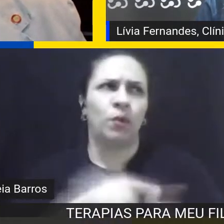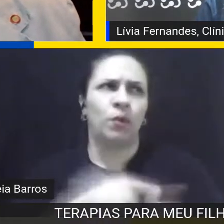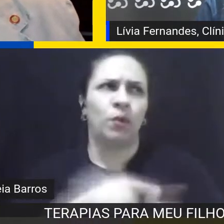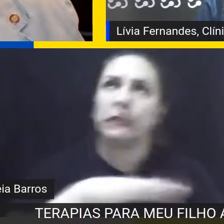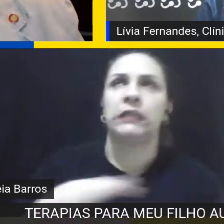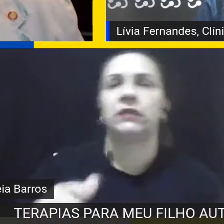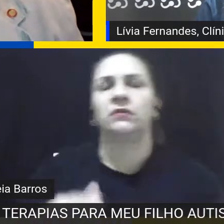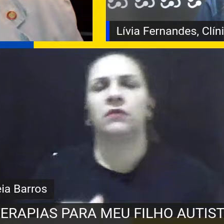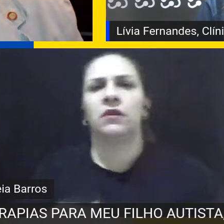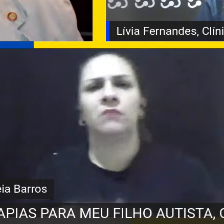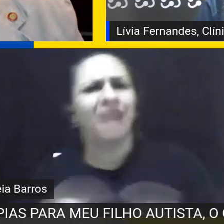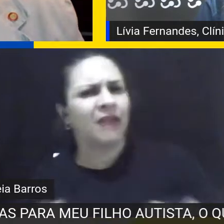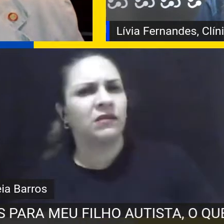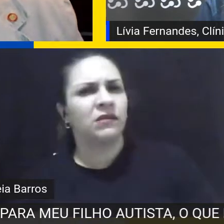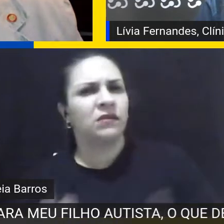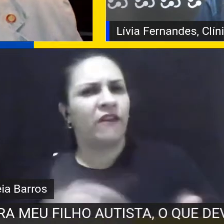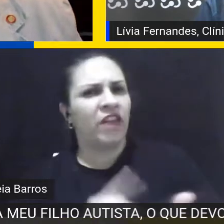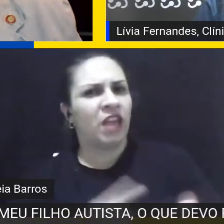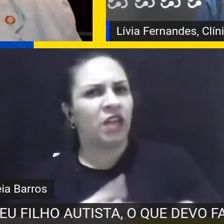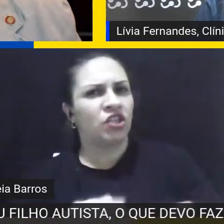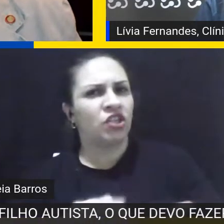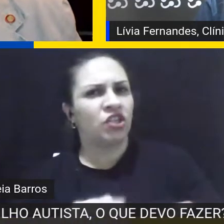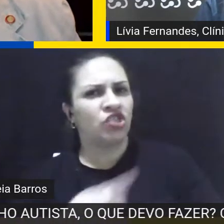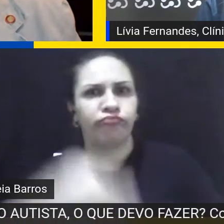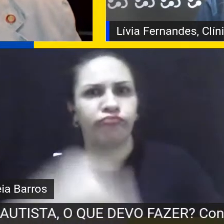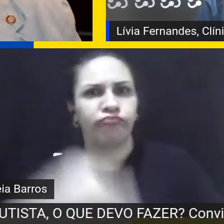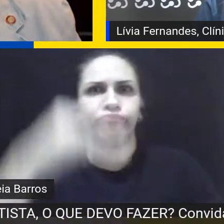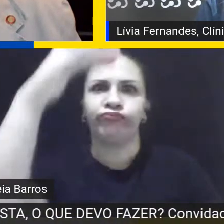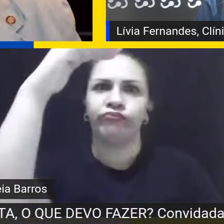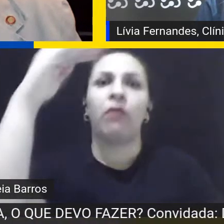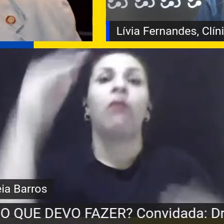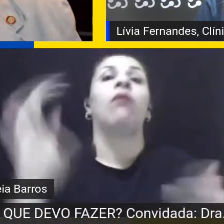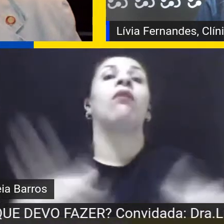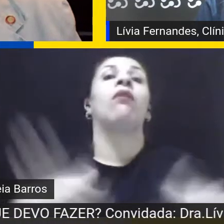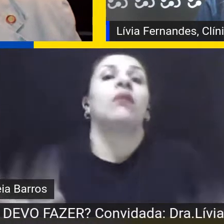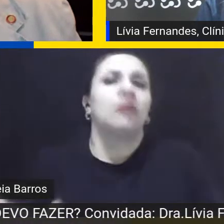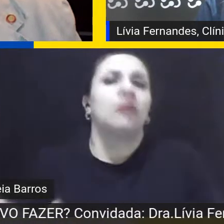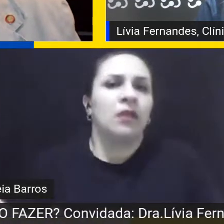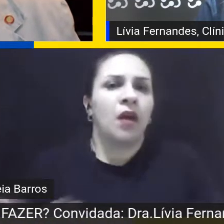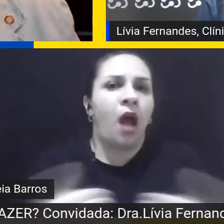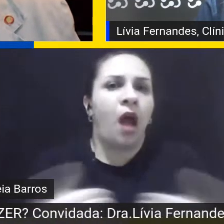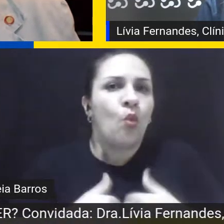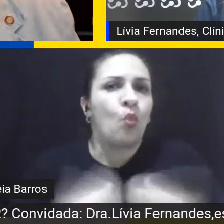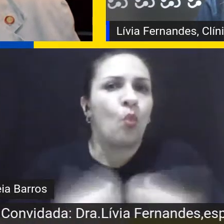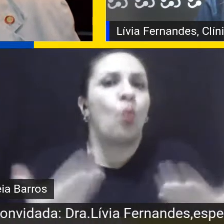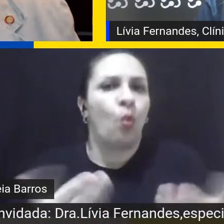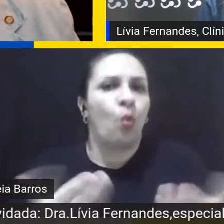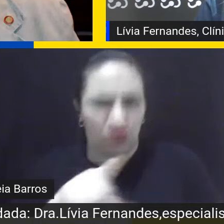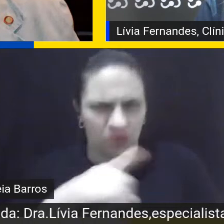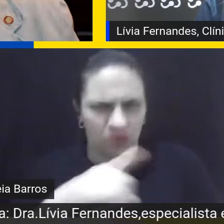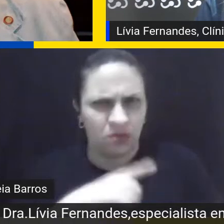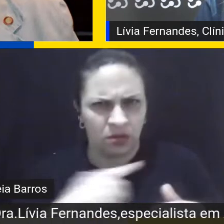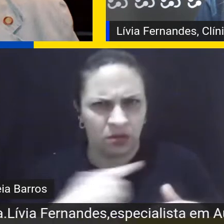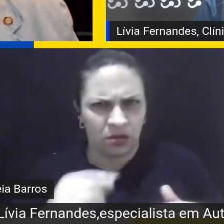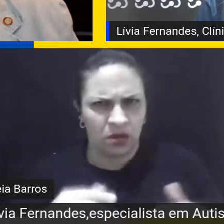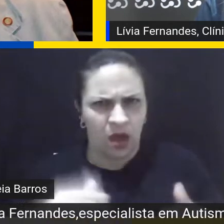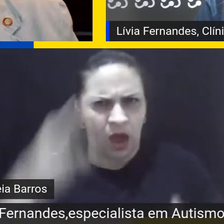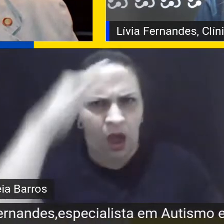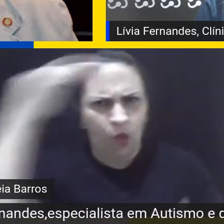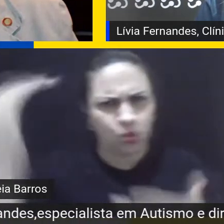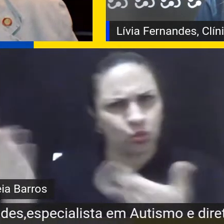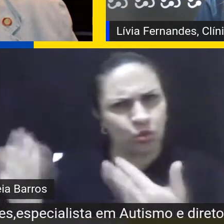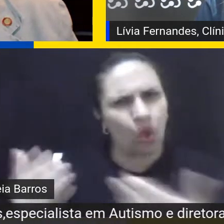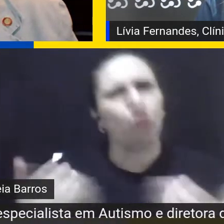essas crianças crescem, viram adolescentes, adultos. Vocês têm adultos autistas aí? Tem adolescentes? Como é que tá?